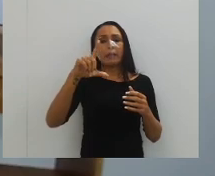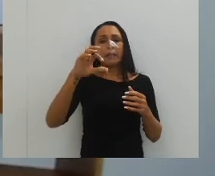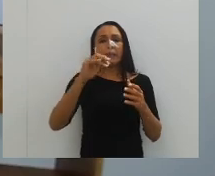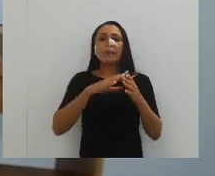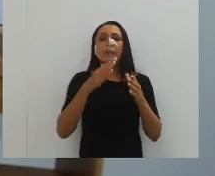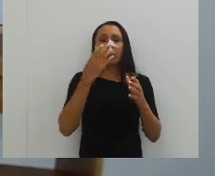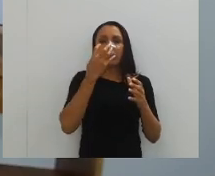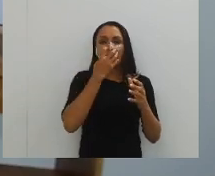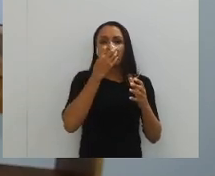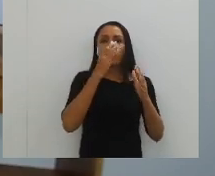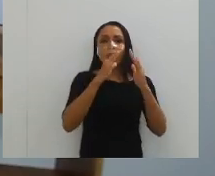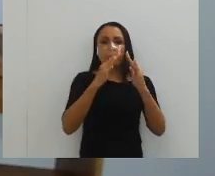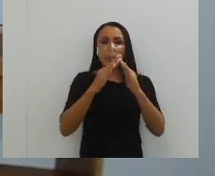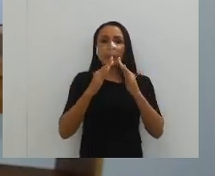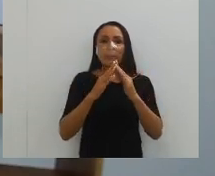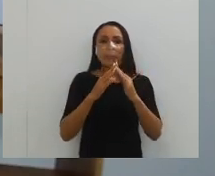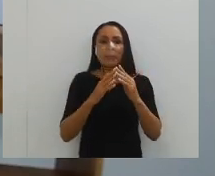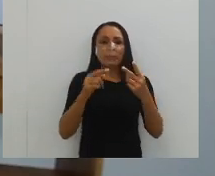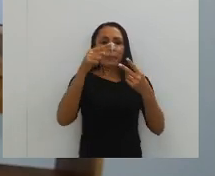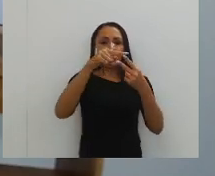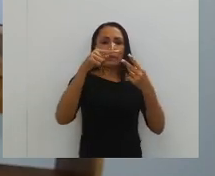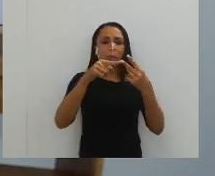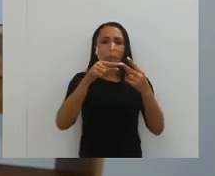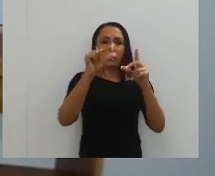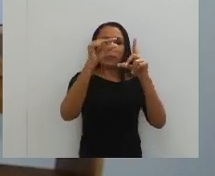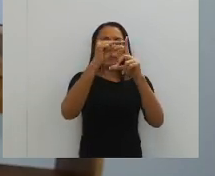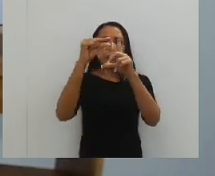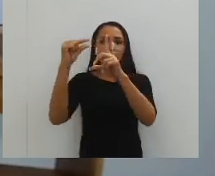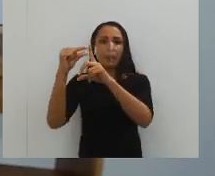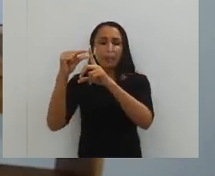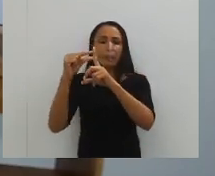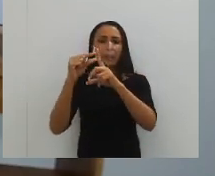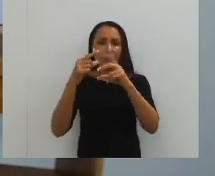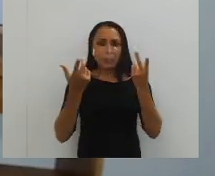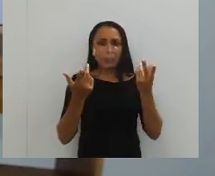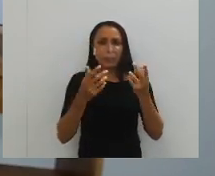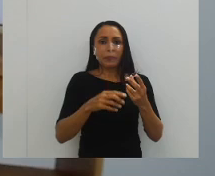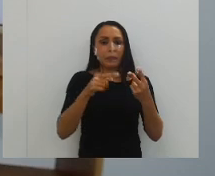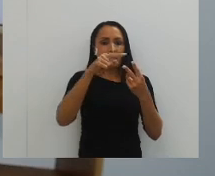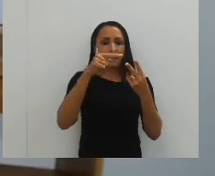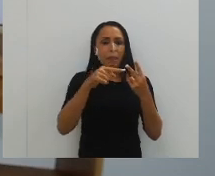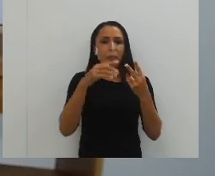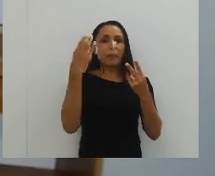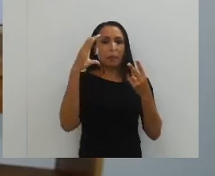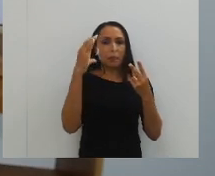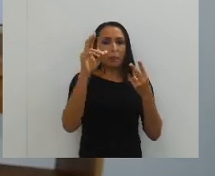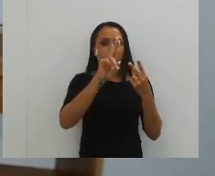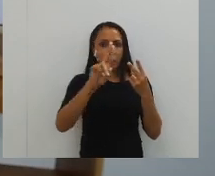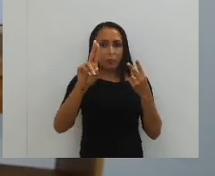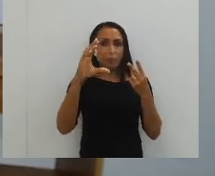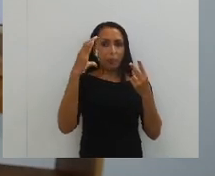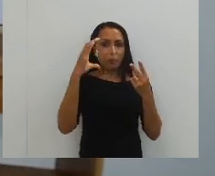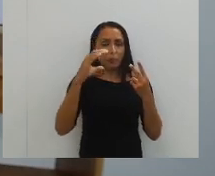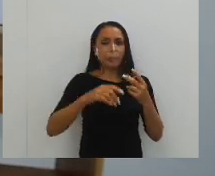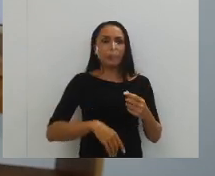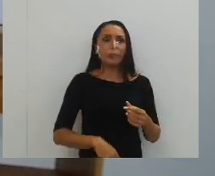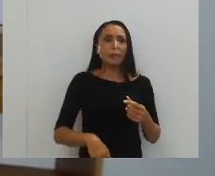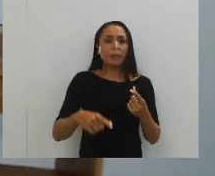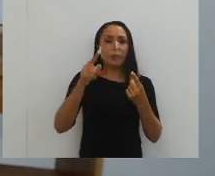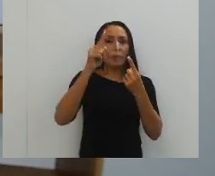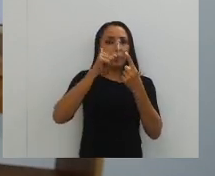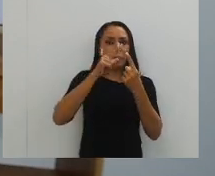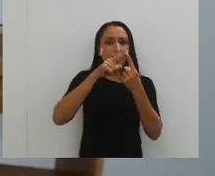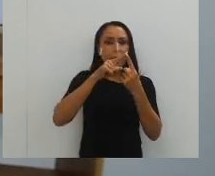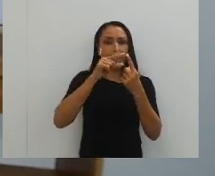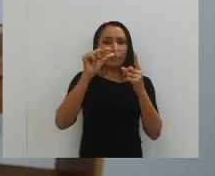científico tem que ter duas palavras. Aí o que foi que o Linneu disse? Olha para mim, viu? A primeira palavra